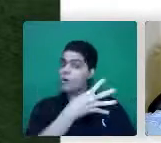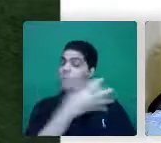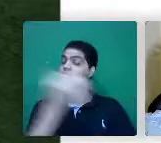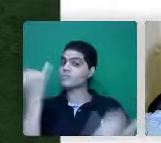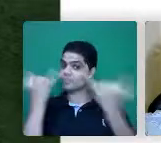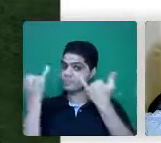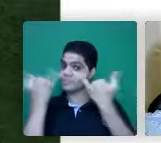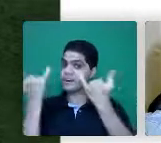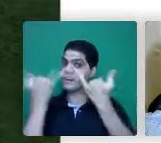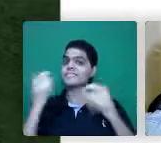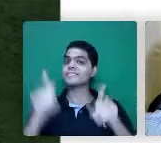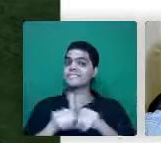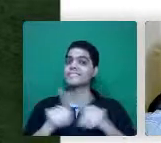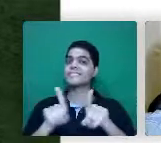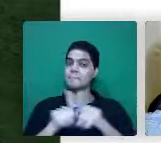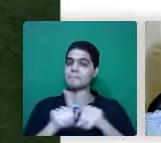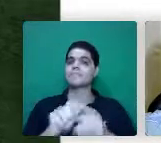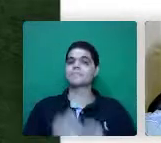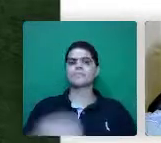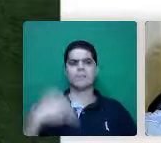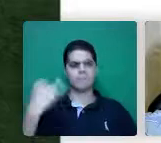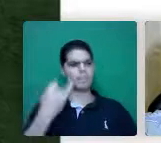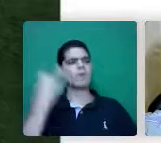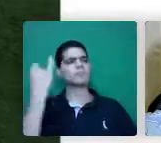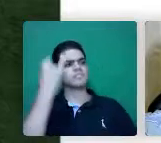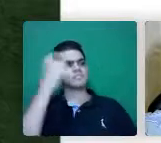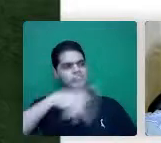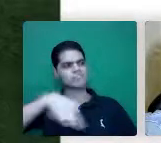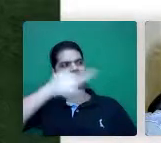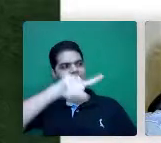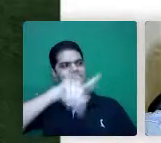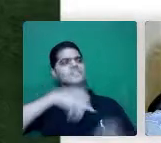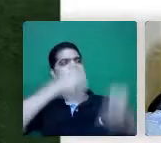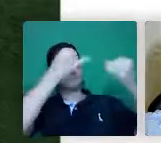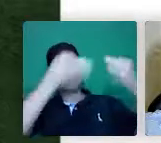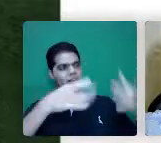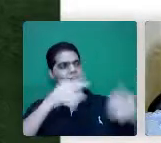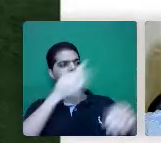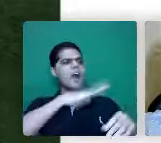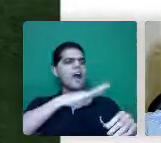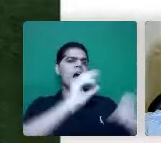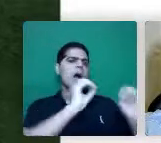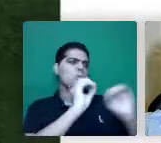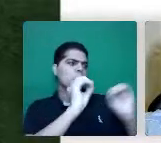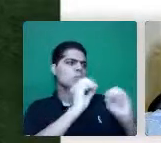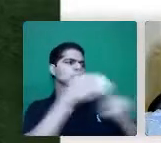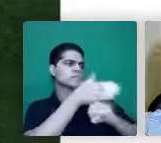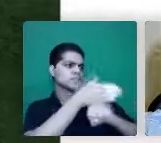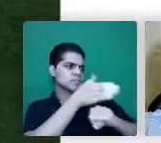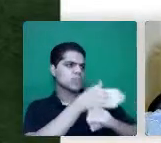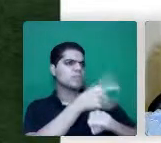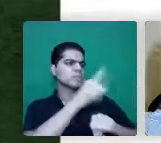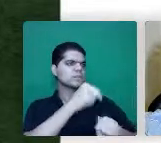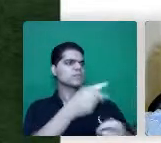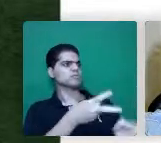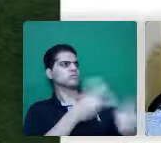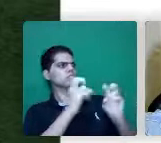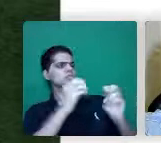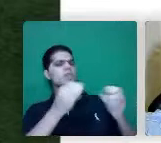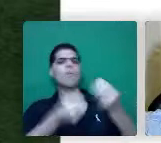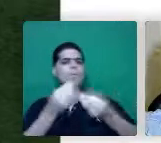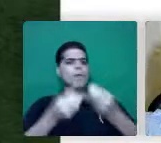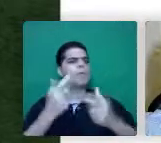isso é muito bom. E é importante já falar isso para vocês, tá? Quem nunca participou, eu aviso desde o começo. O único problema de participar de uma